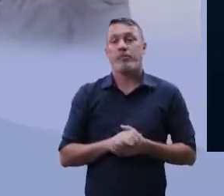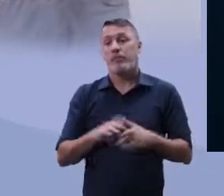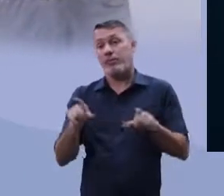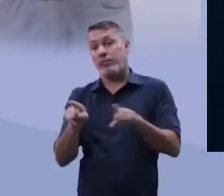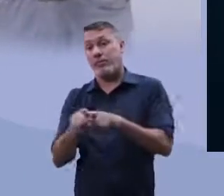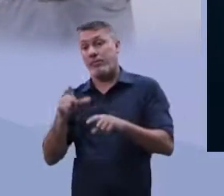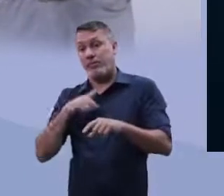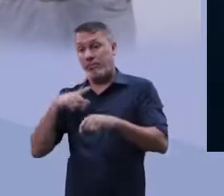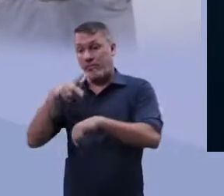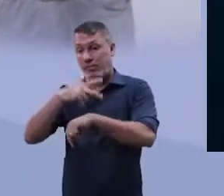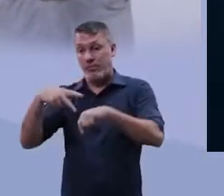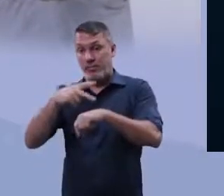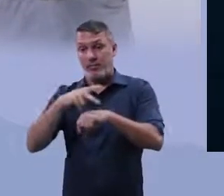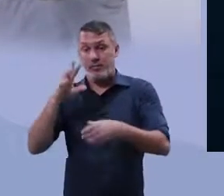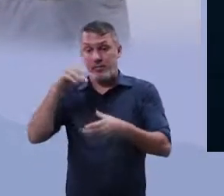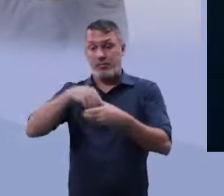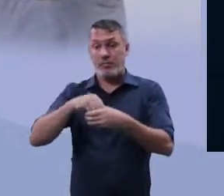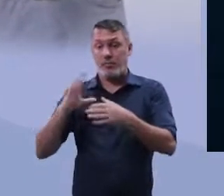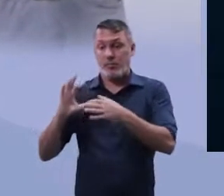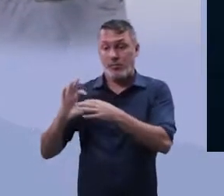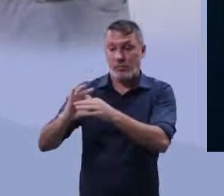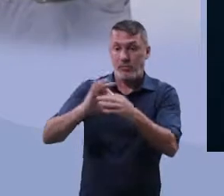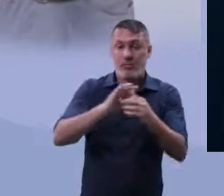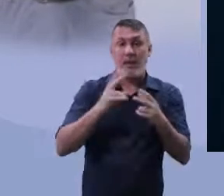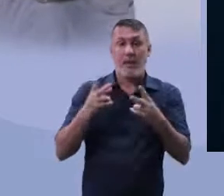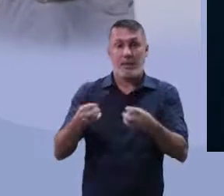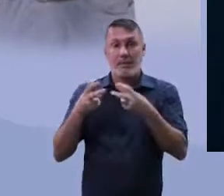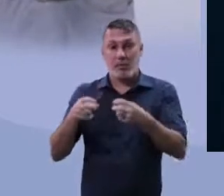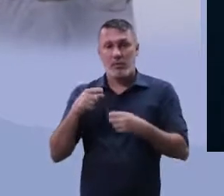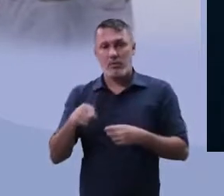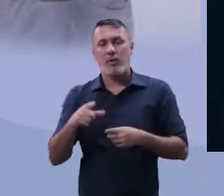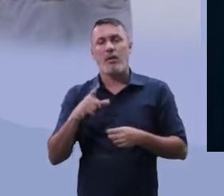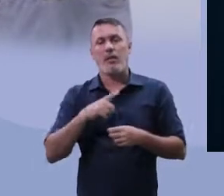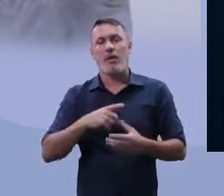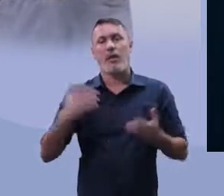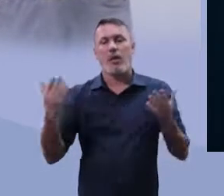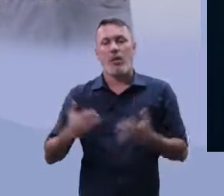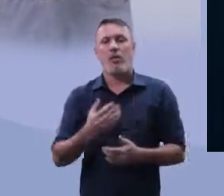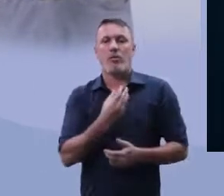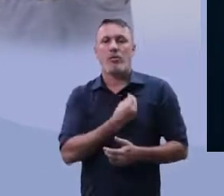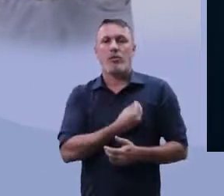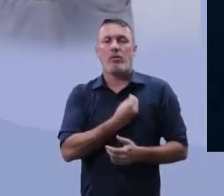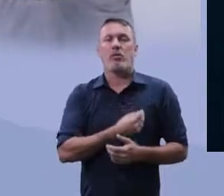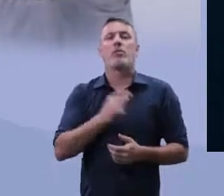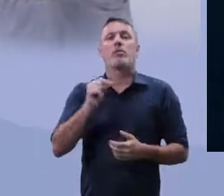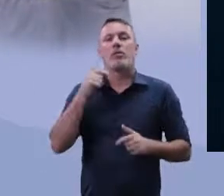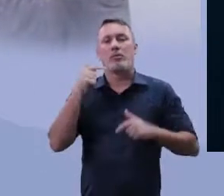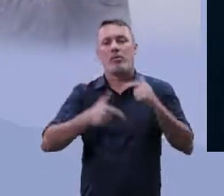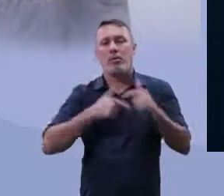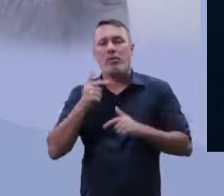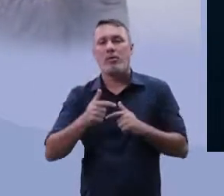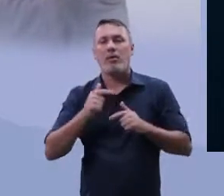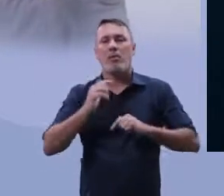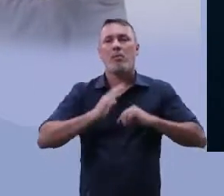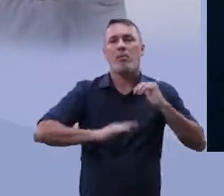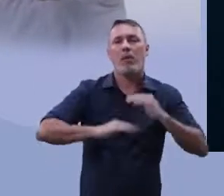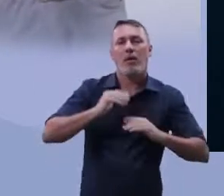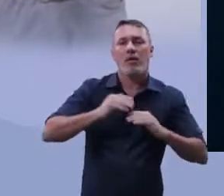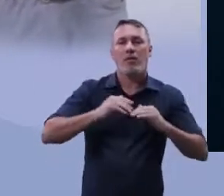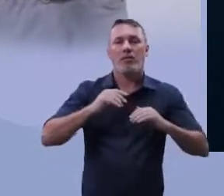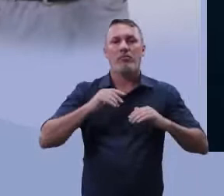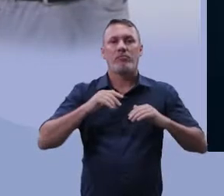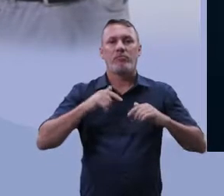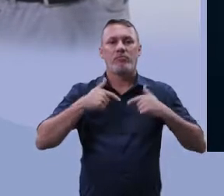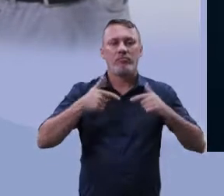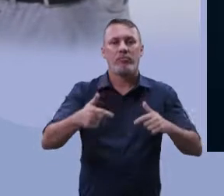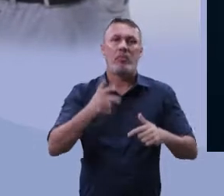os países, né, que viveram num contexto de exploração, eles vão estar agora ofertando uma mão de obra, vamos